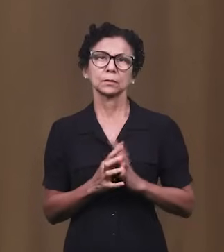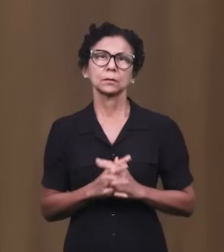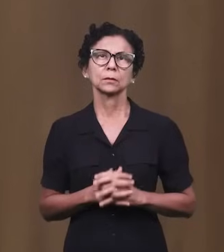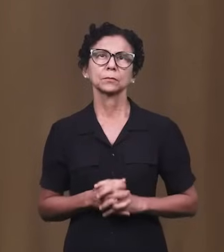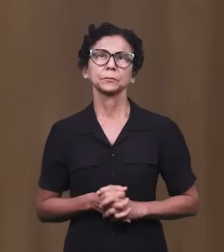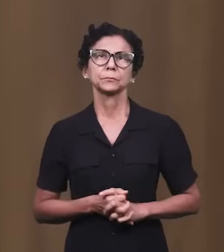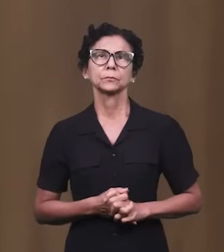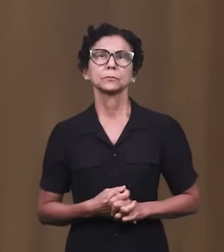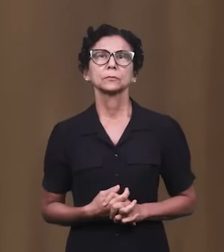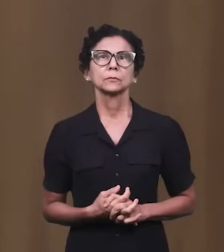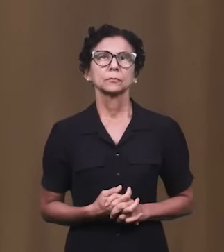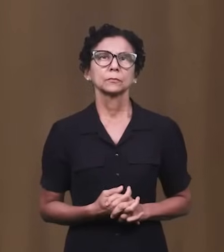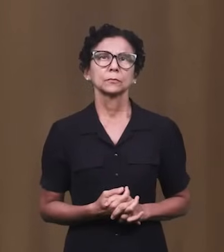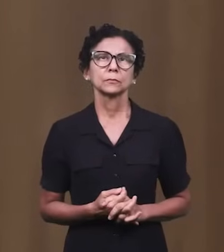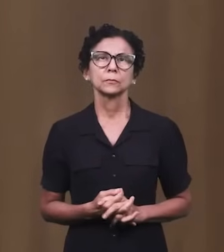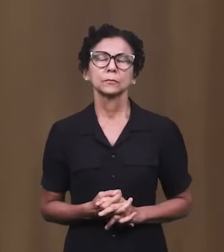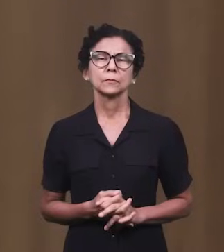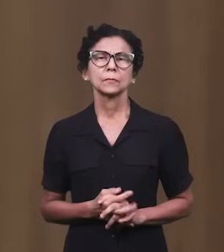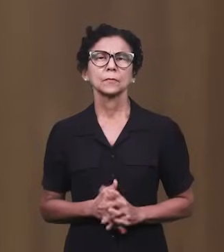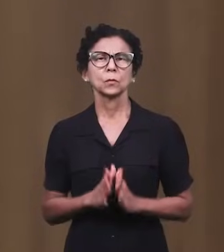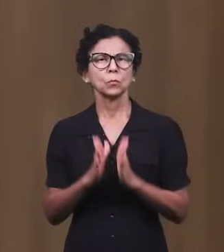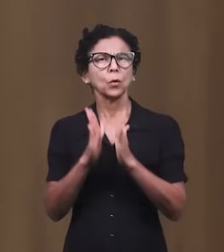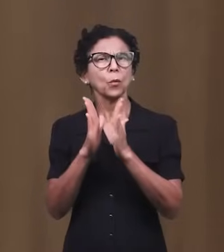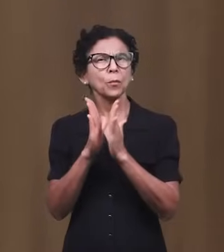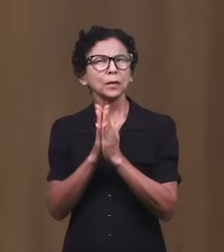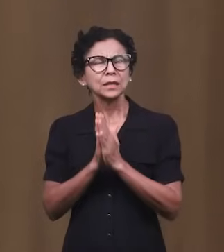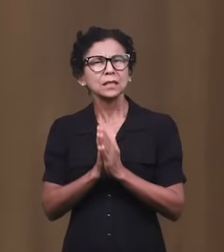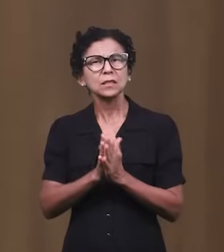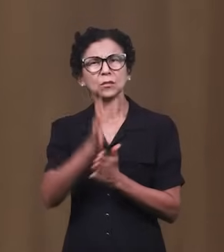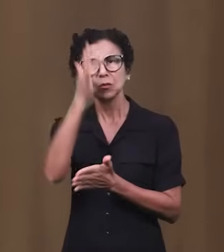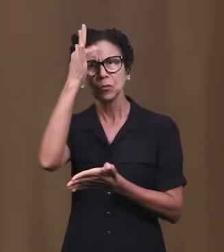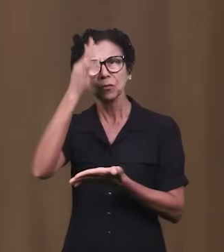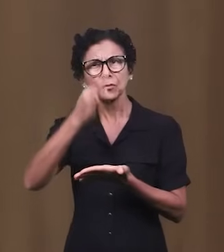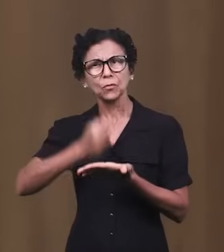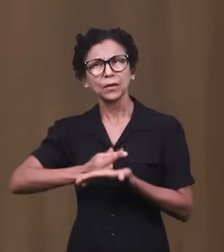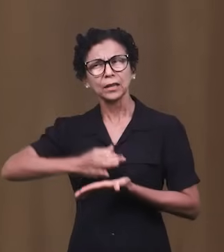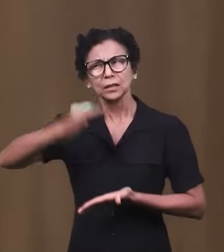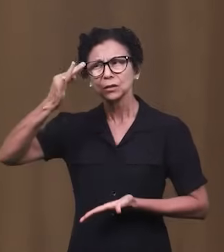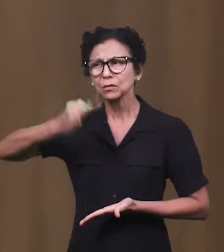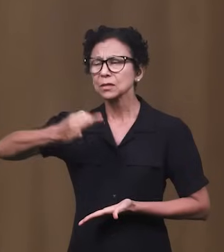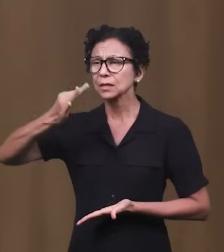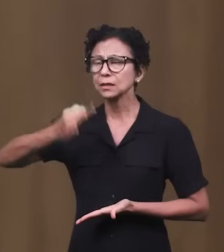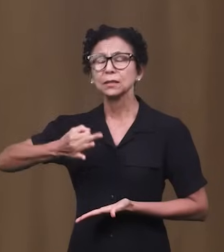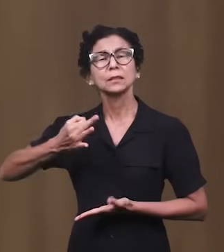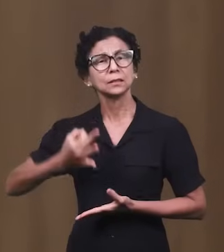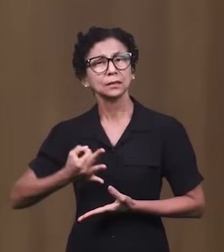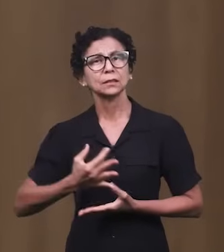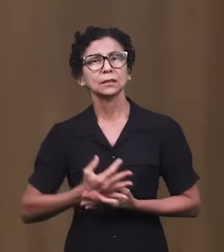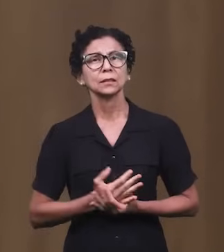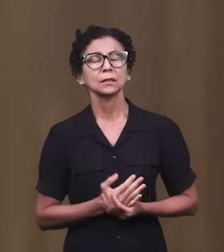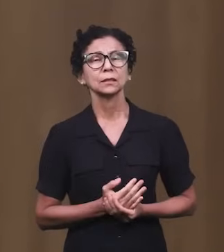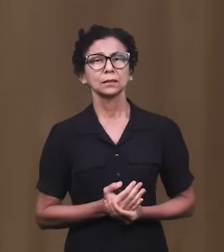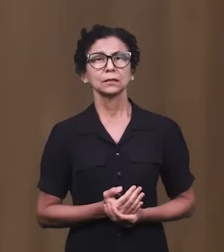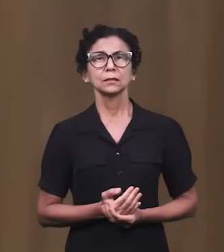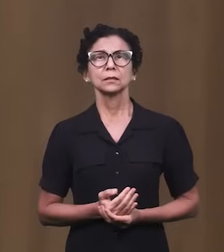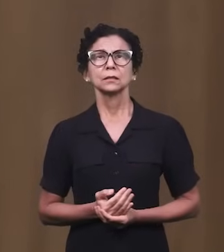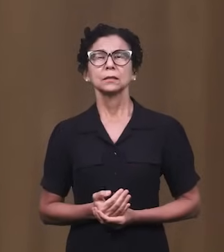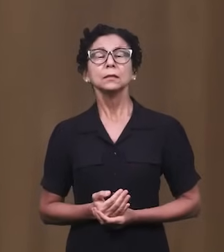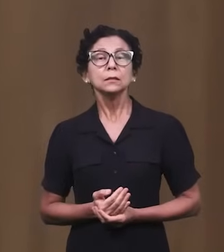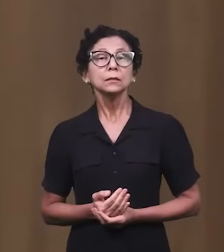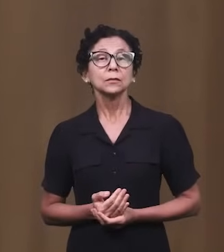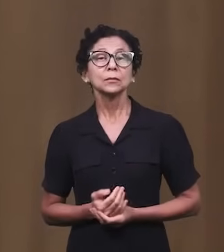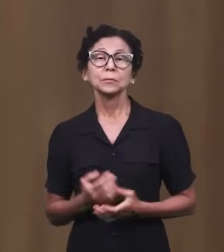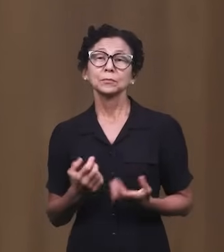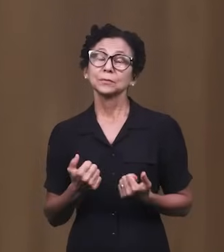cara, uma oração bem definida, né? Isso é uma das coisas que nós temos aprendido, que quando nós oramos, nós temos que saber